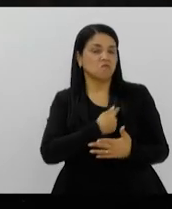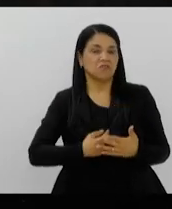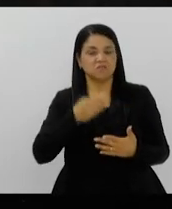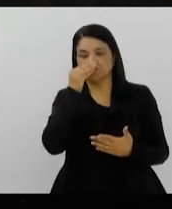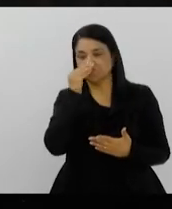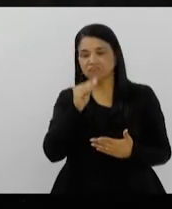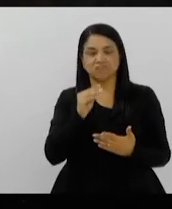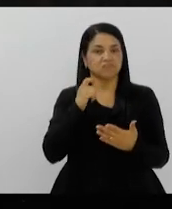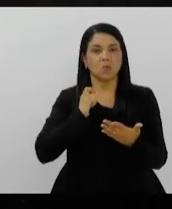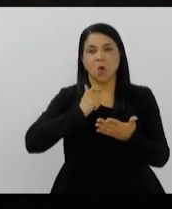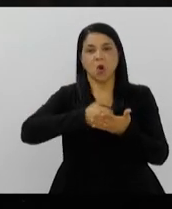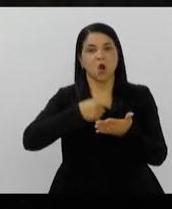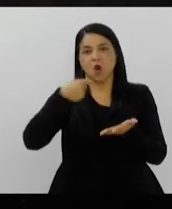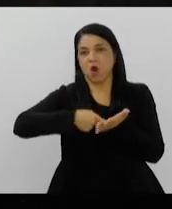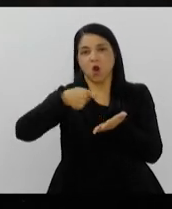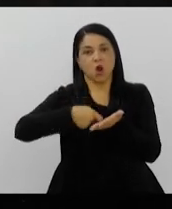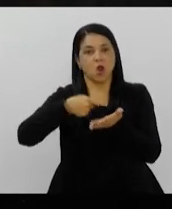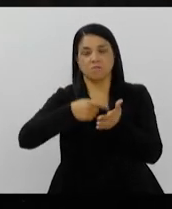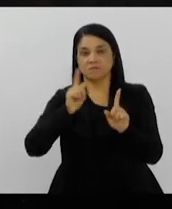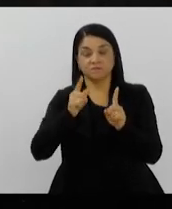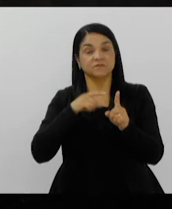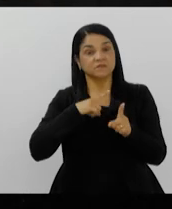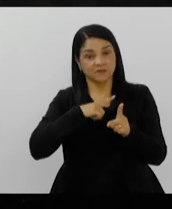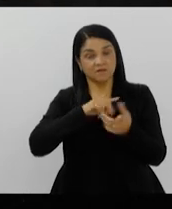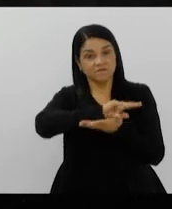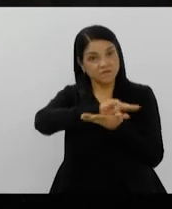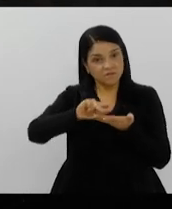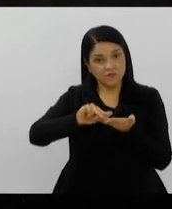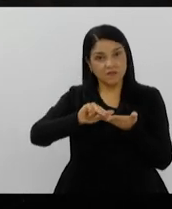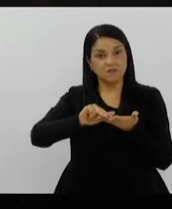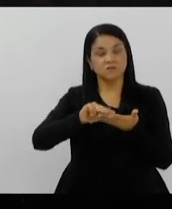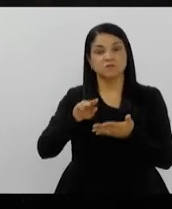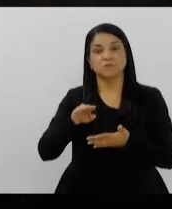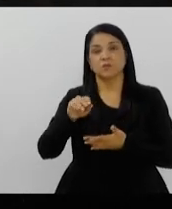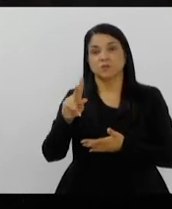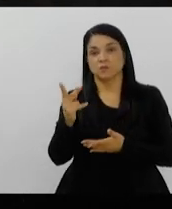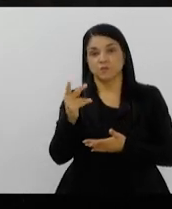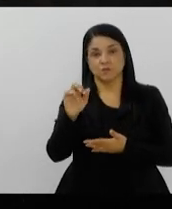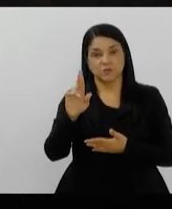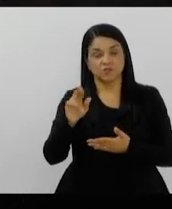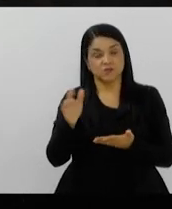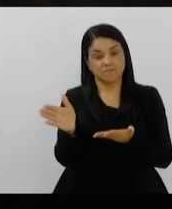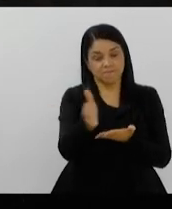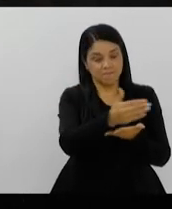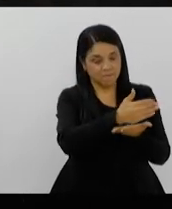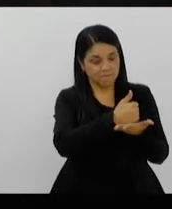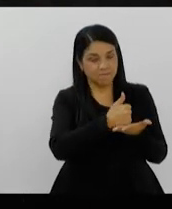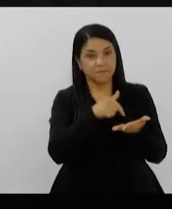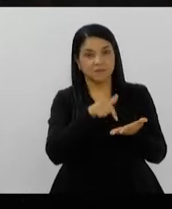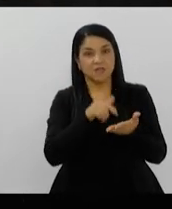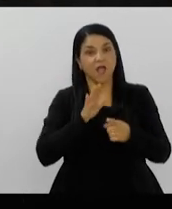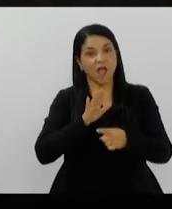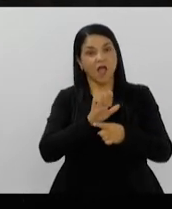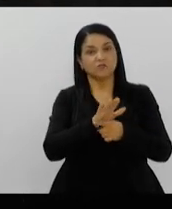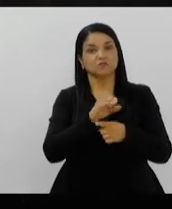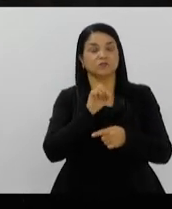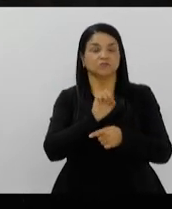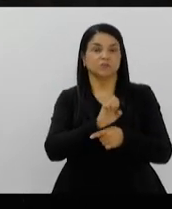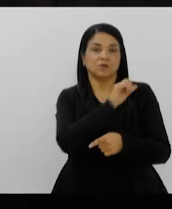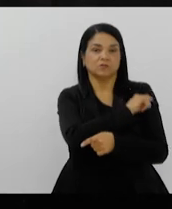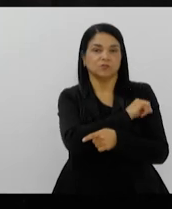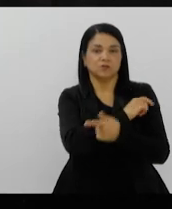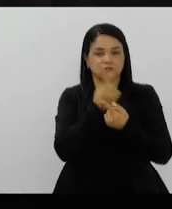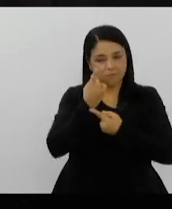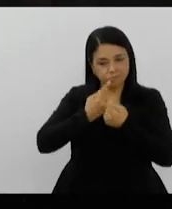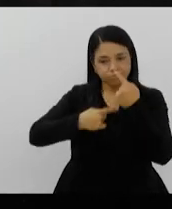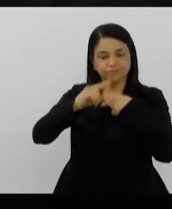você tem ali também centenas de bilhões que poderiam ser arrecadados e ajudar o estado do Rio de Janeiro a superar